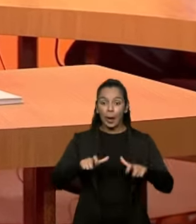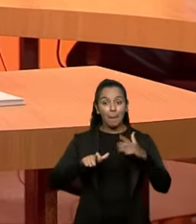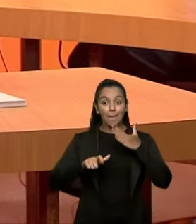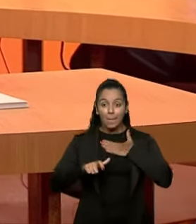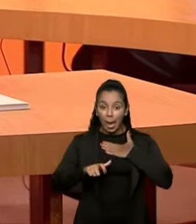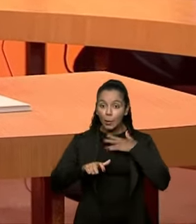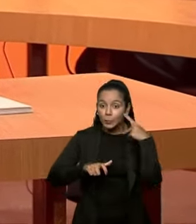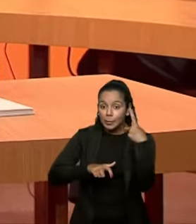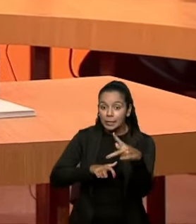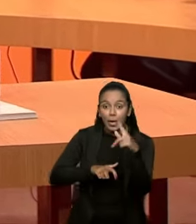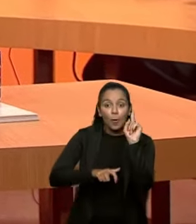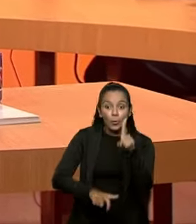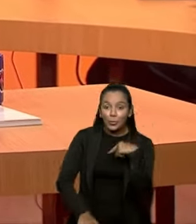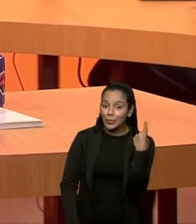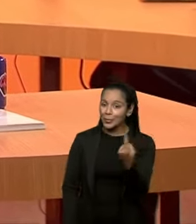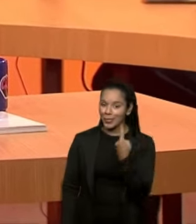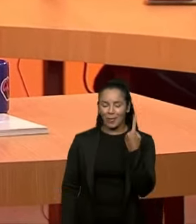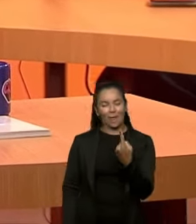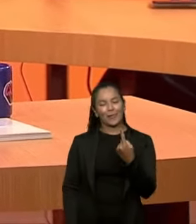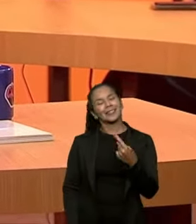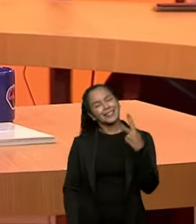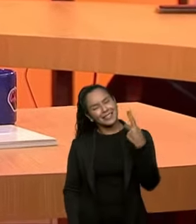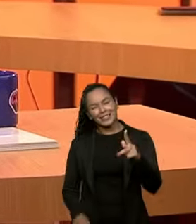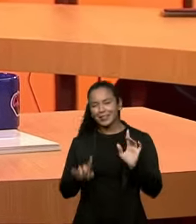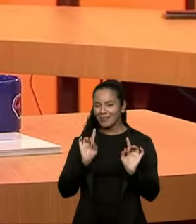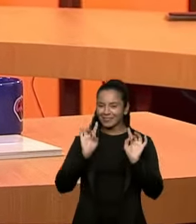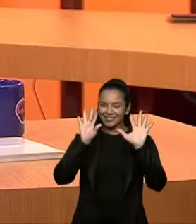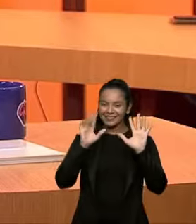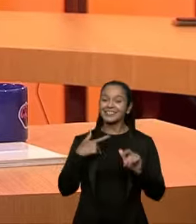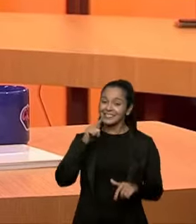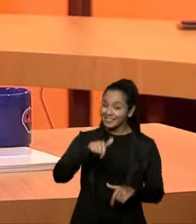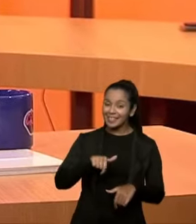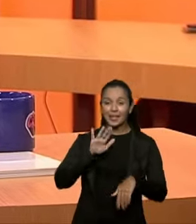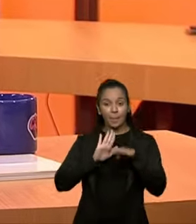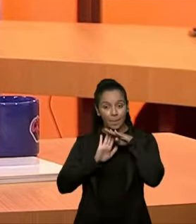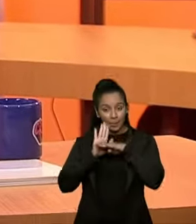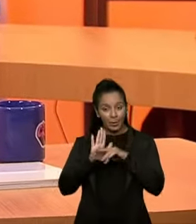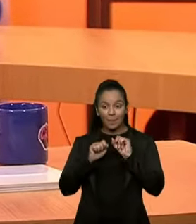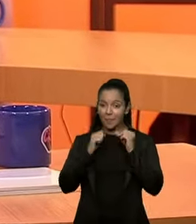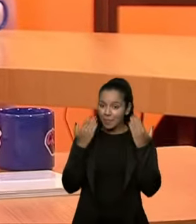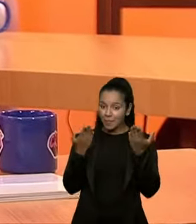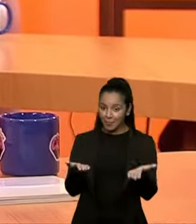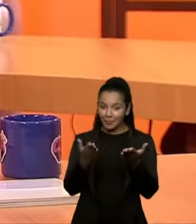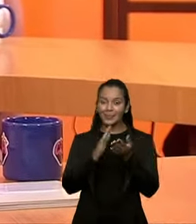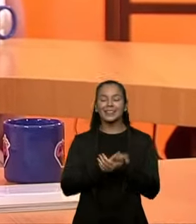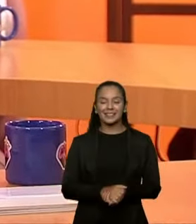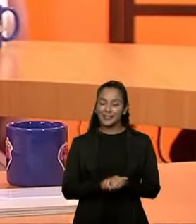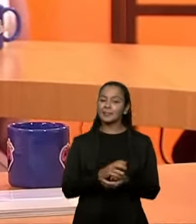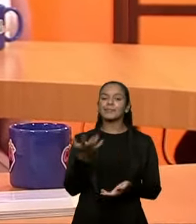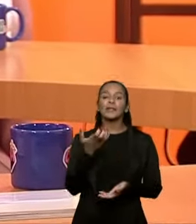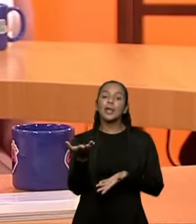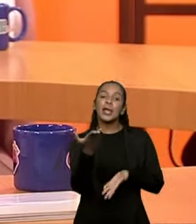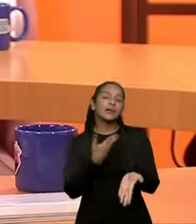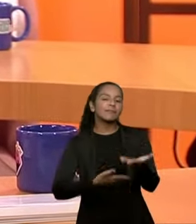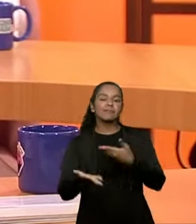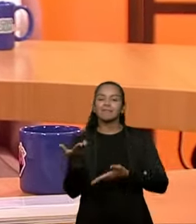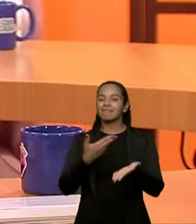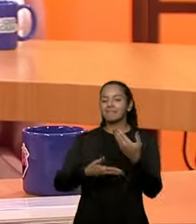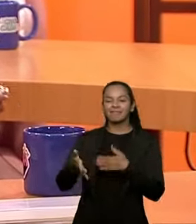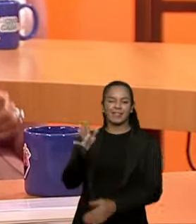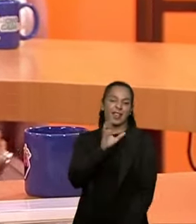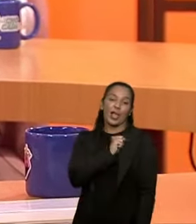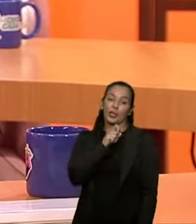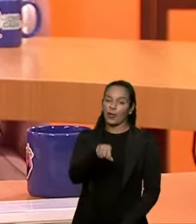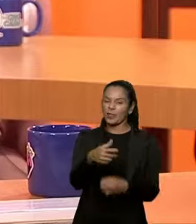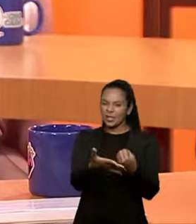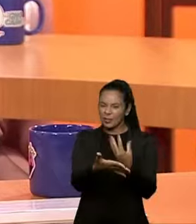seu, é nosso, mas é seu especialmente. Esse programa a gente faz pra você. Agora eu quero aqui interatividade que eu adoro, que vocês estão